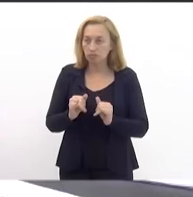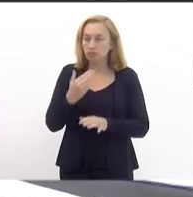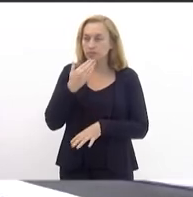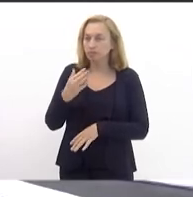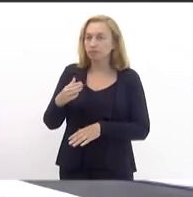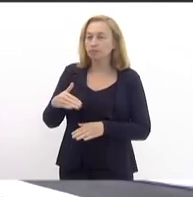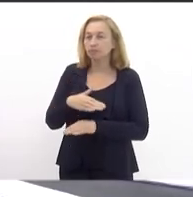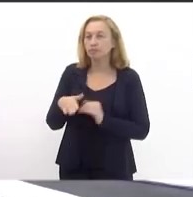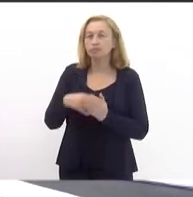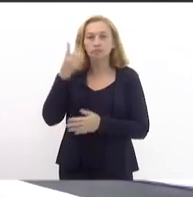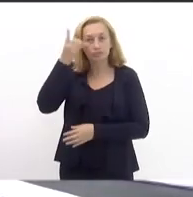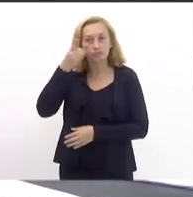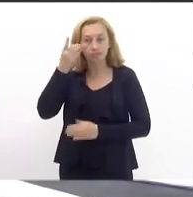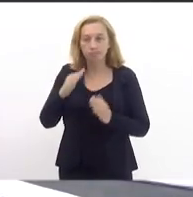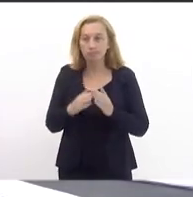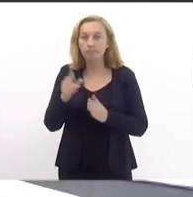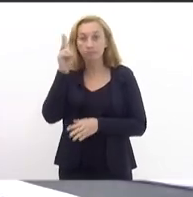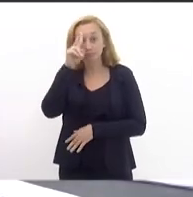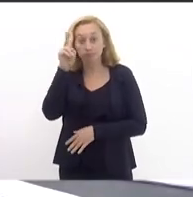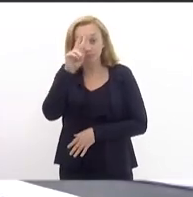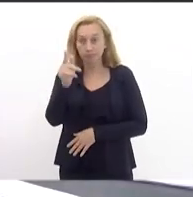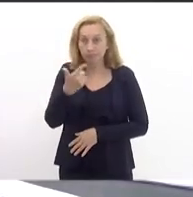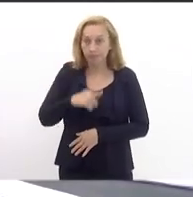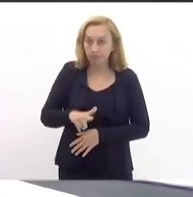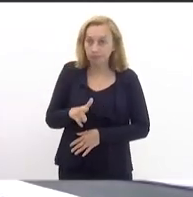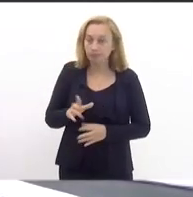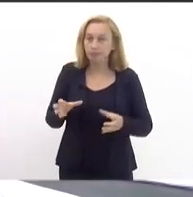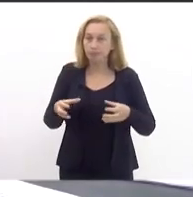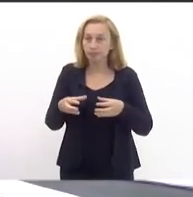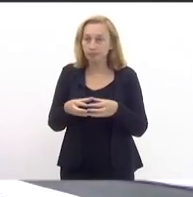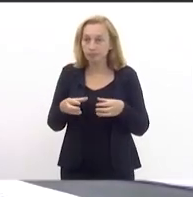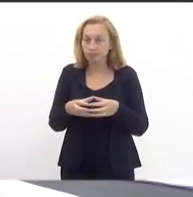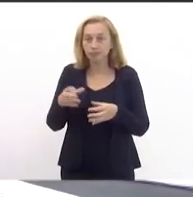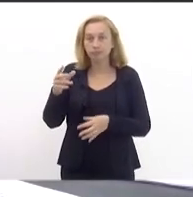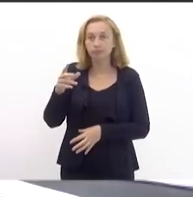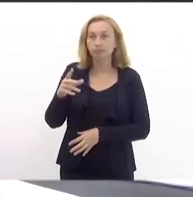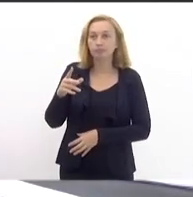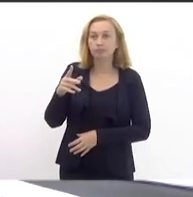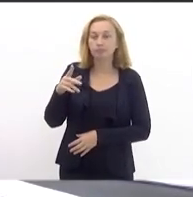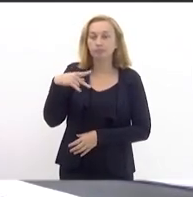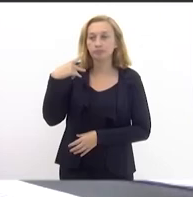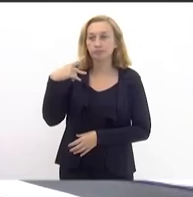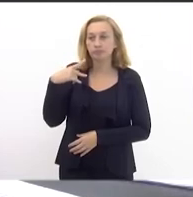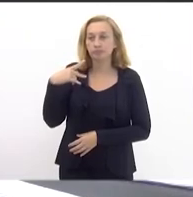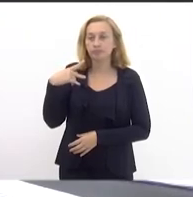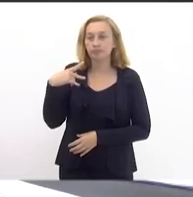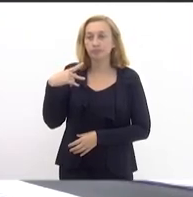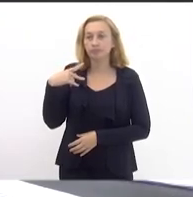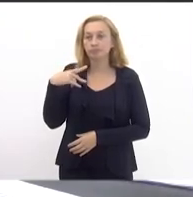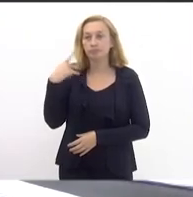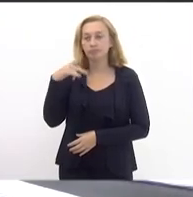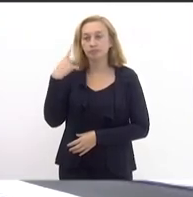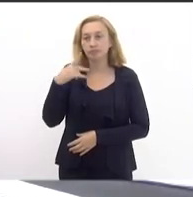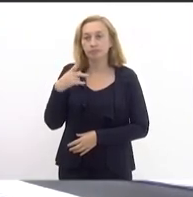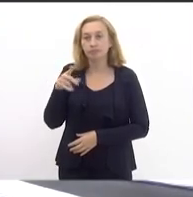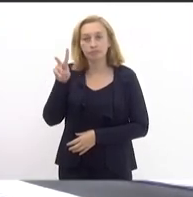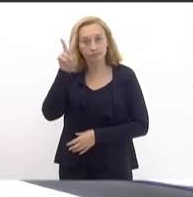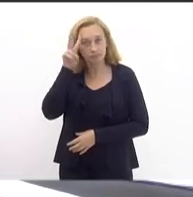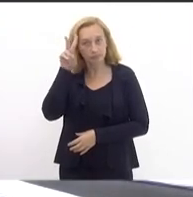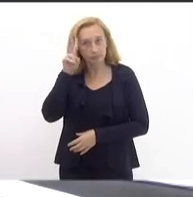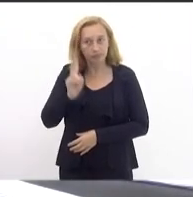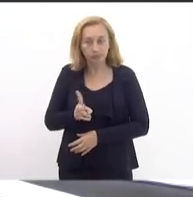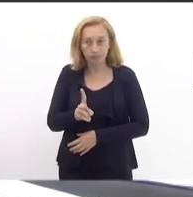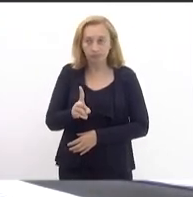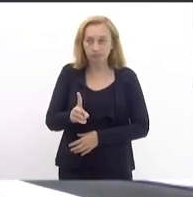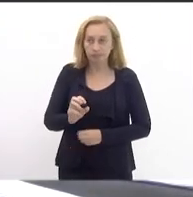aqui na Casa. Lembrando mais uma vez que a Comissão Parlamentar de Inquérito se reúne toda segunda-feira, viu, doutor Scholl? Nosso defensor